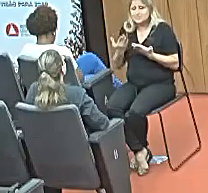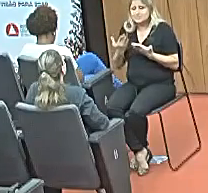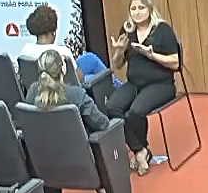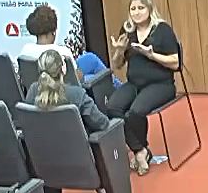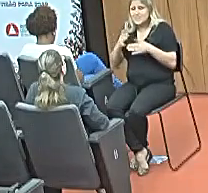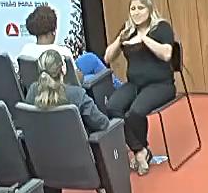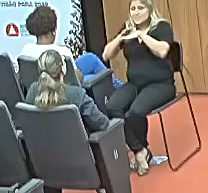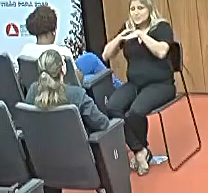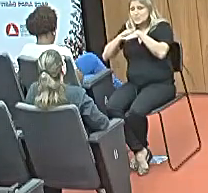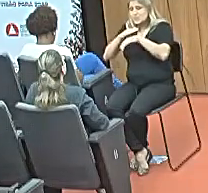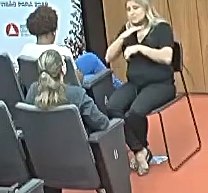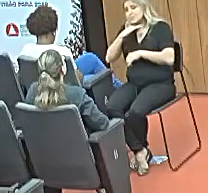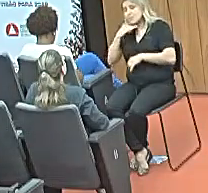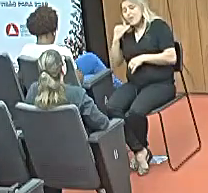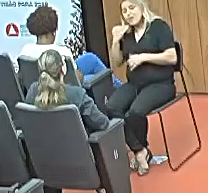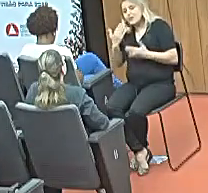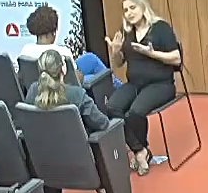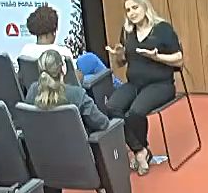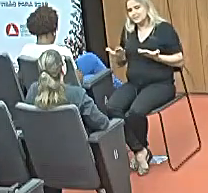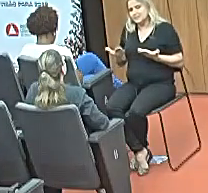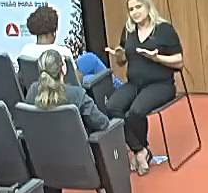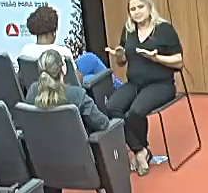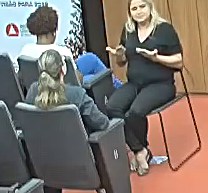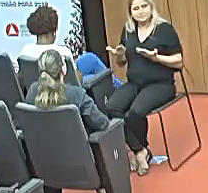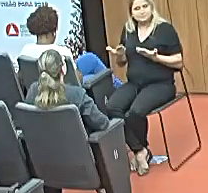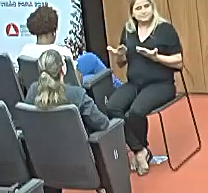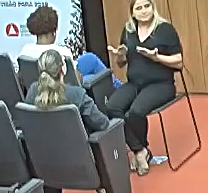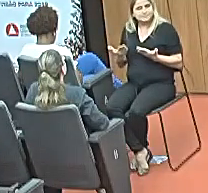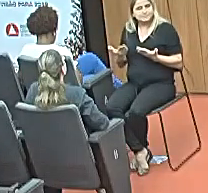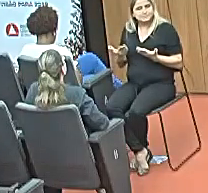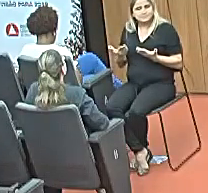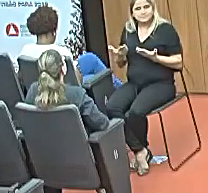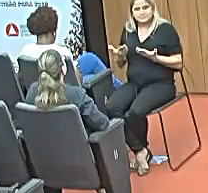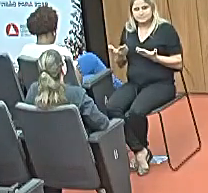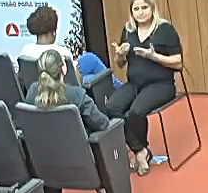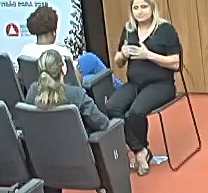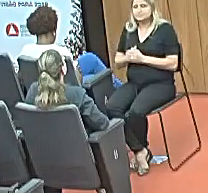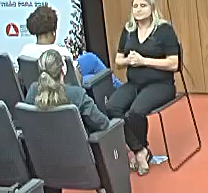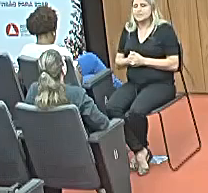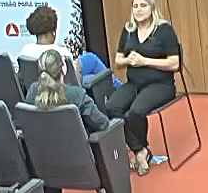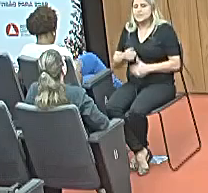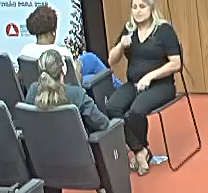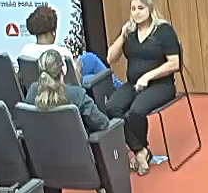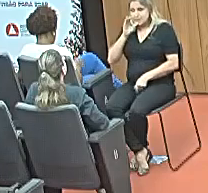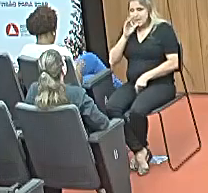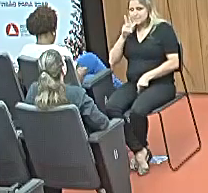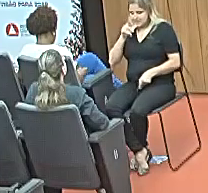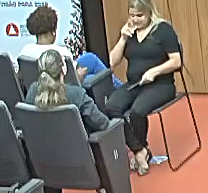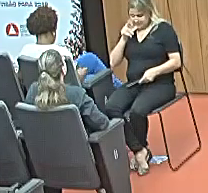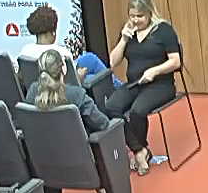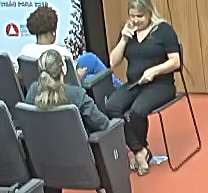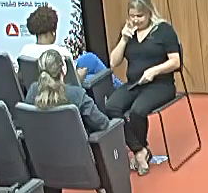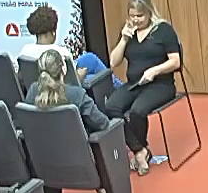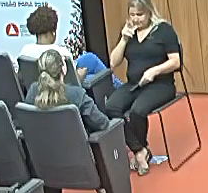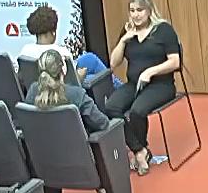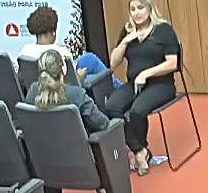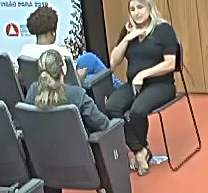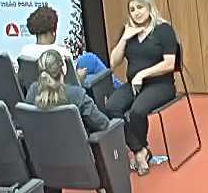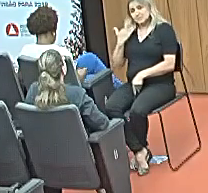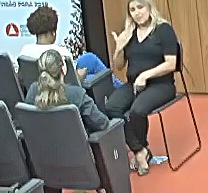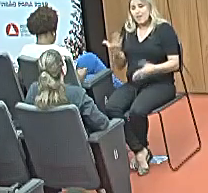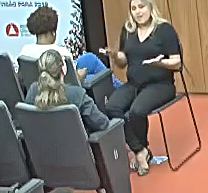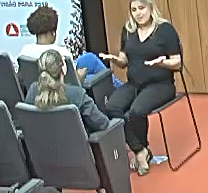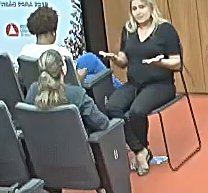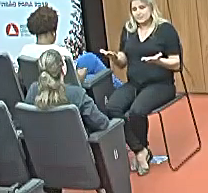nenhuma é descontaminação elas elas tomam essa água e elas morre e é um